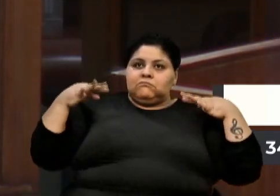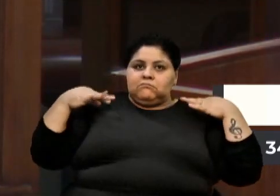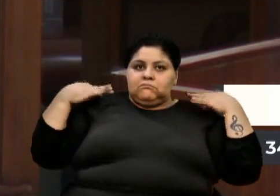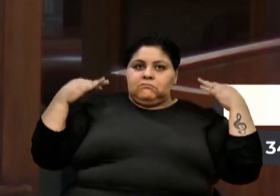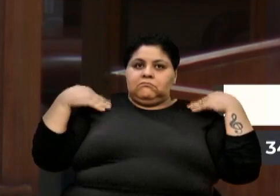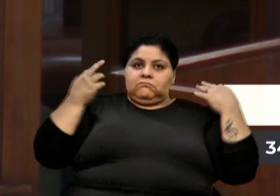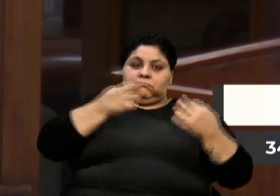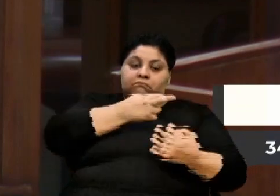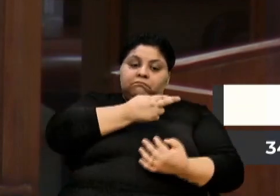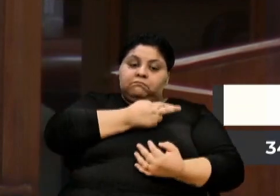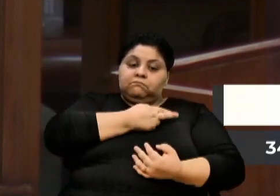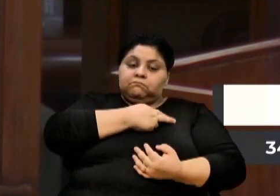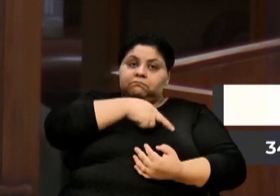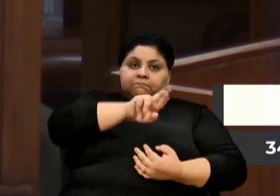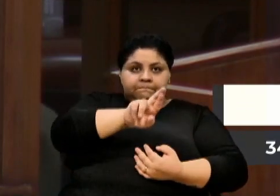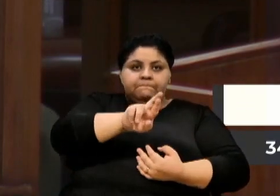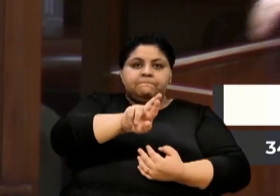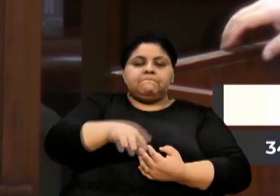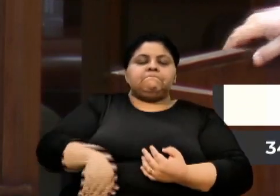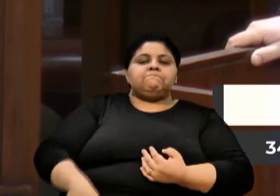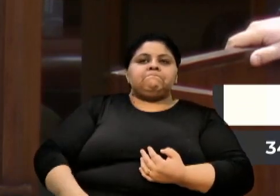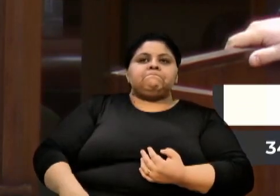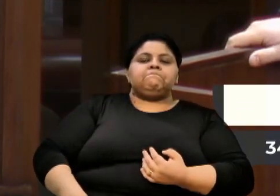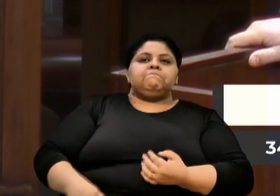religioso no estado do Rio Grande do Sul. Então,